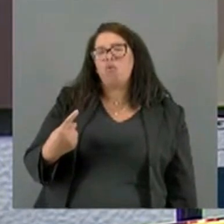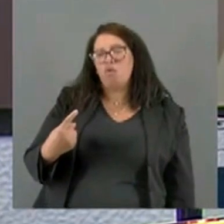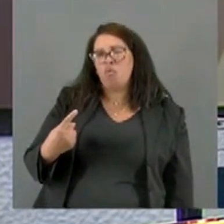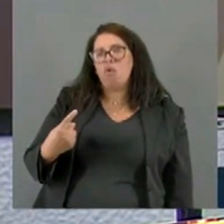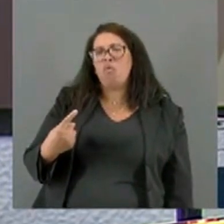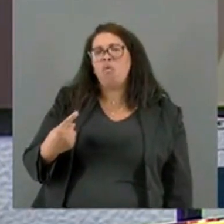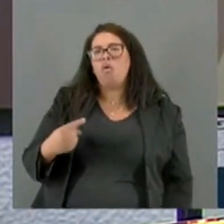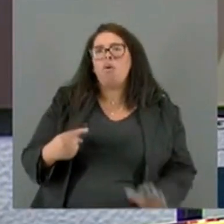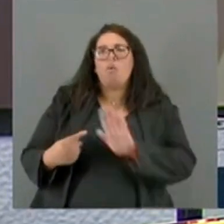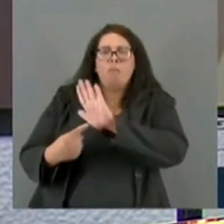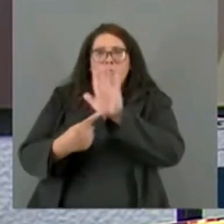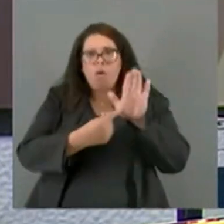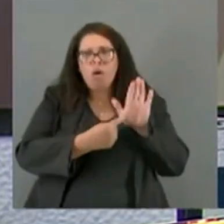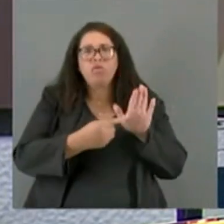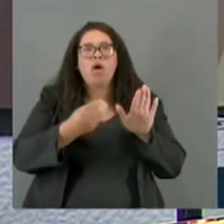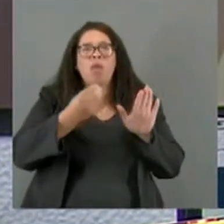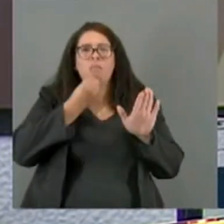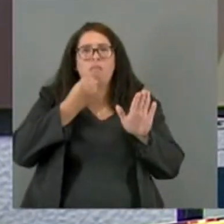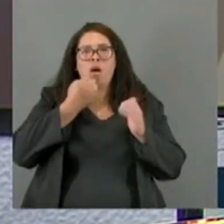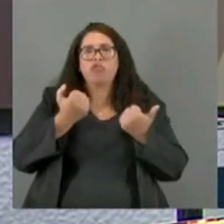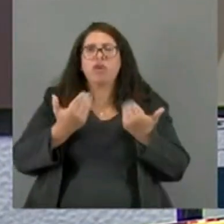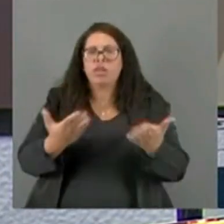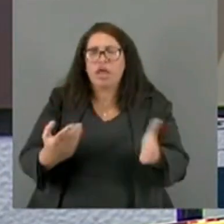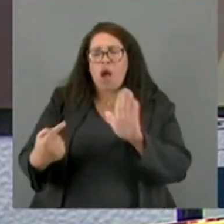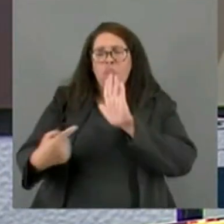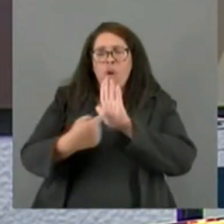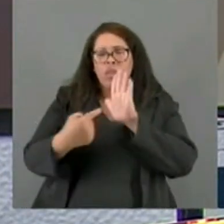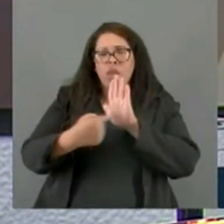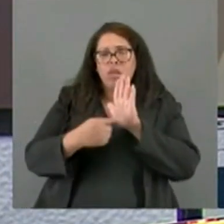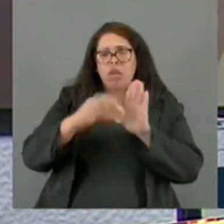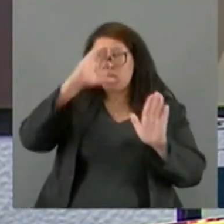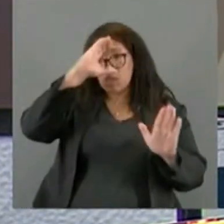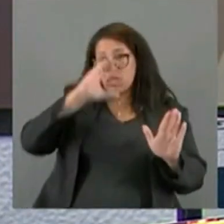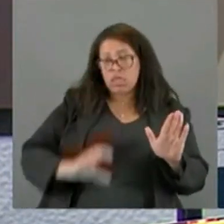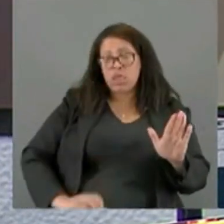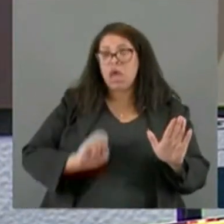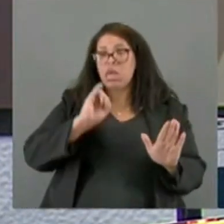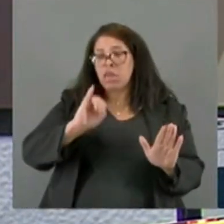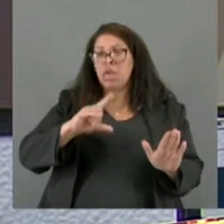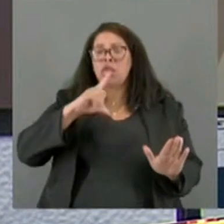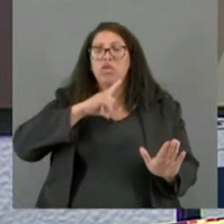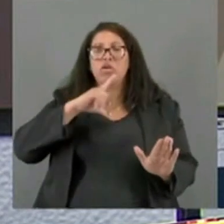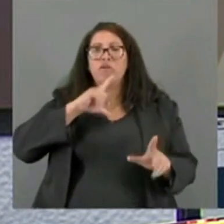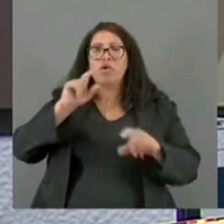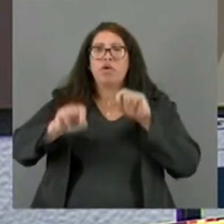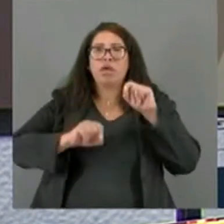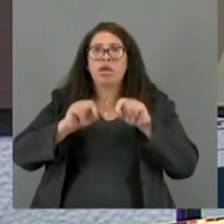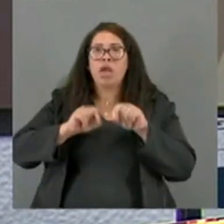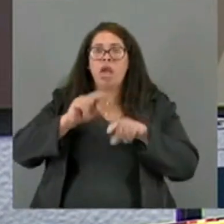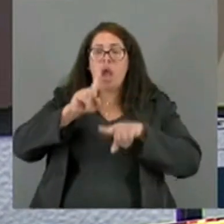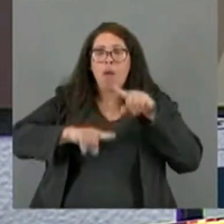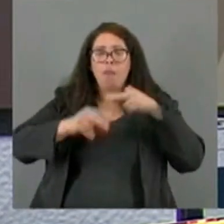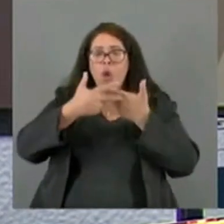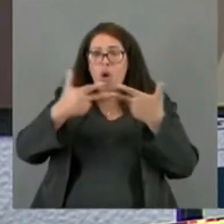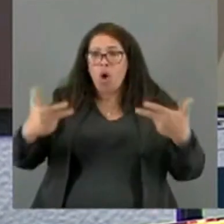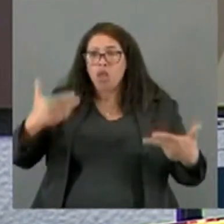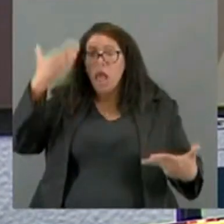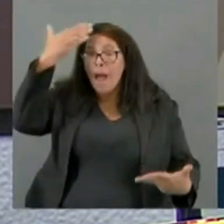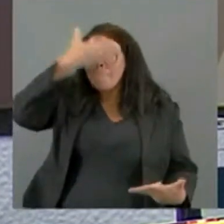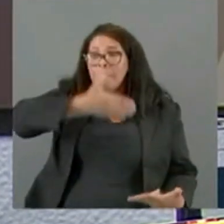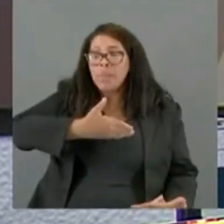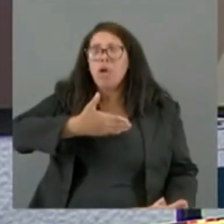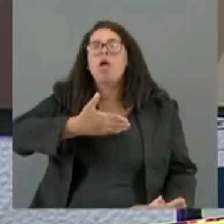claro que só se pode oferecer uma denúncia contra um cidadão se tiver a materialidade, ou seja, o crime em